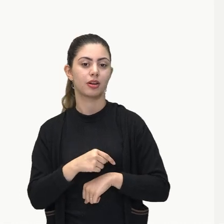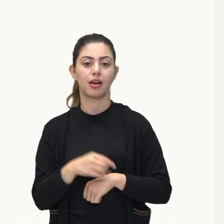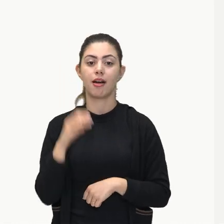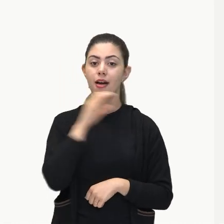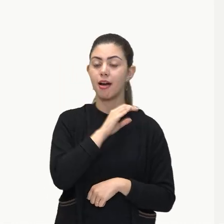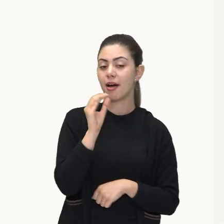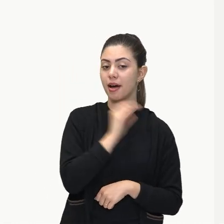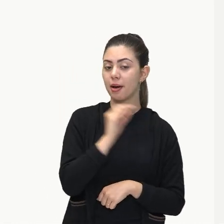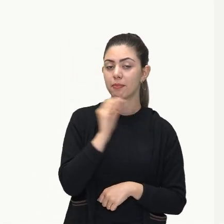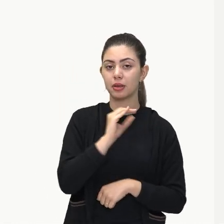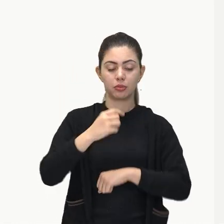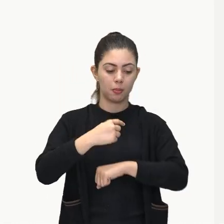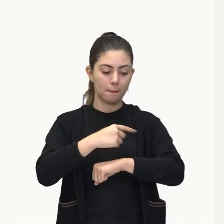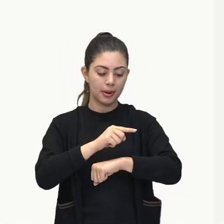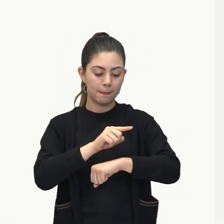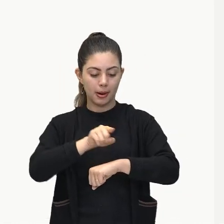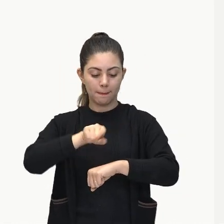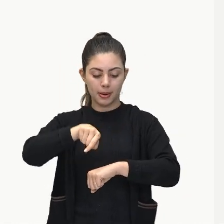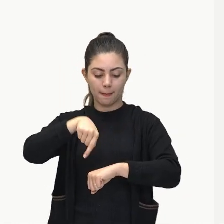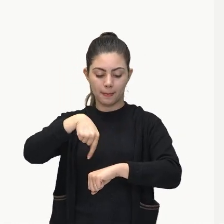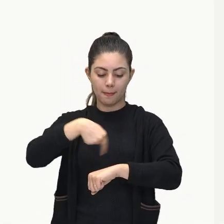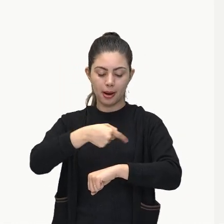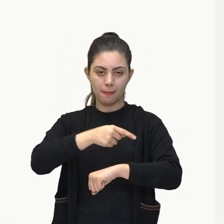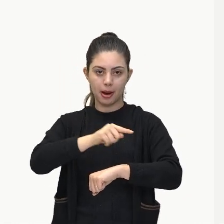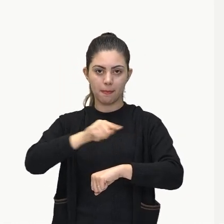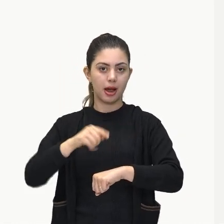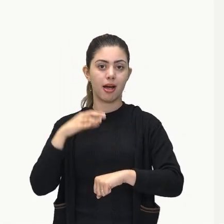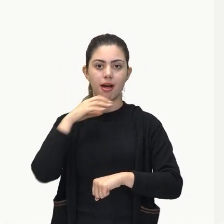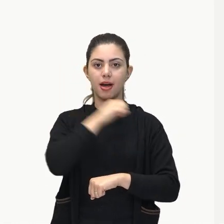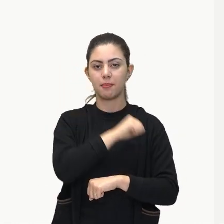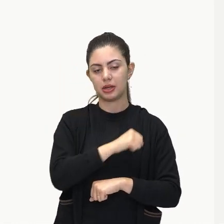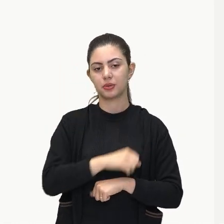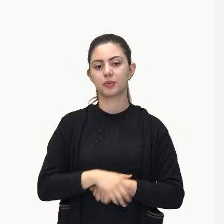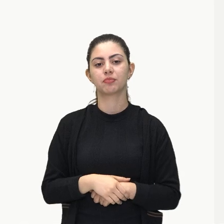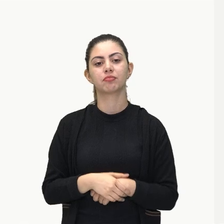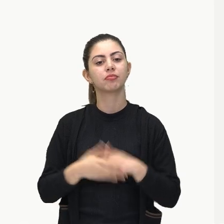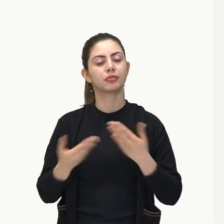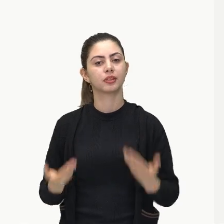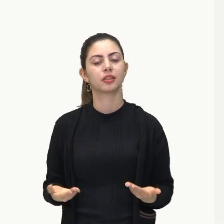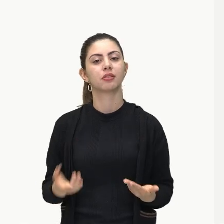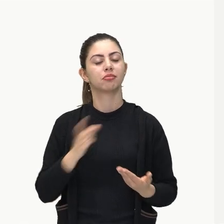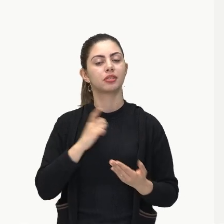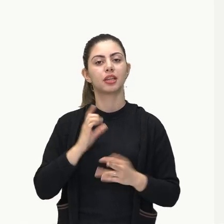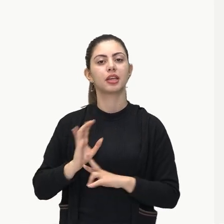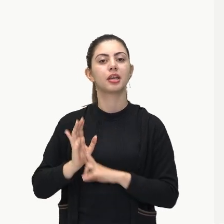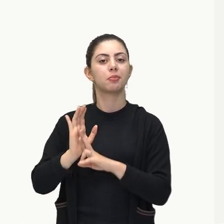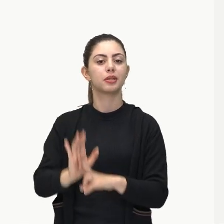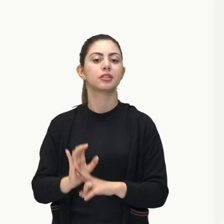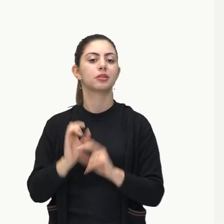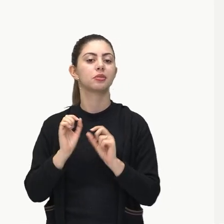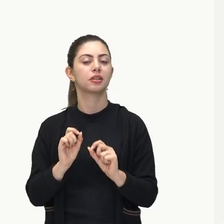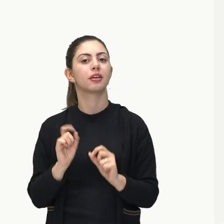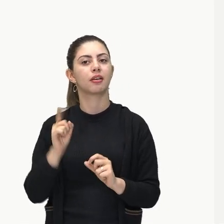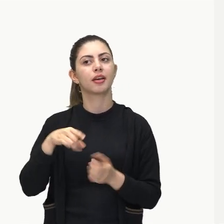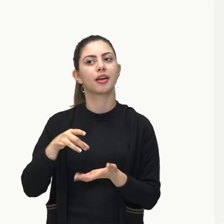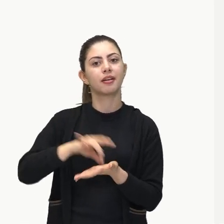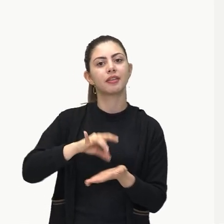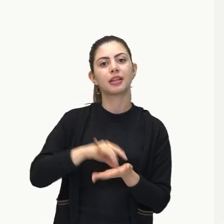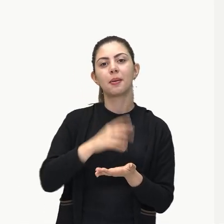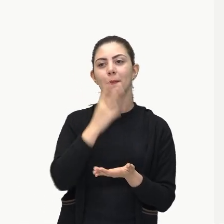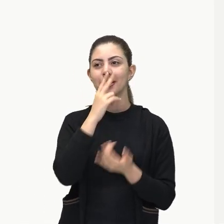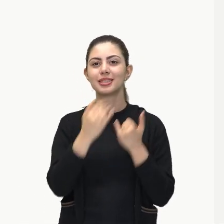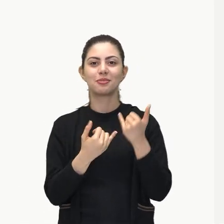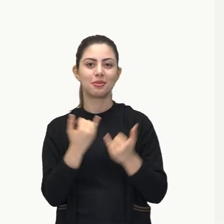tic-tac, tic-tac e vai-te embora. É algo que representa muito o lúdico, como uma